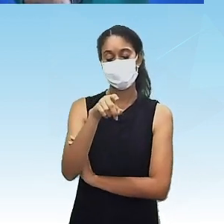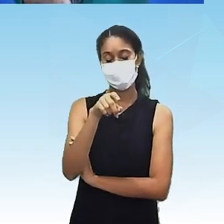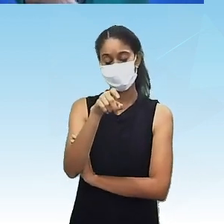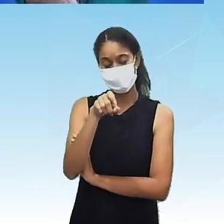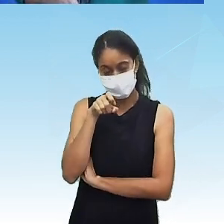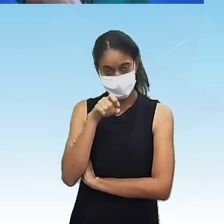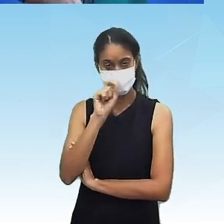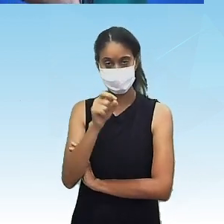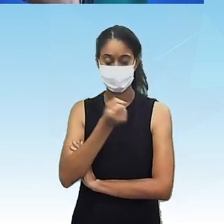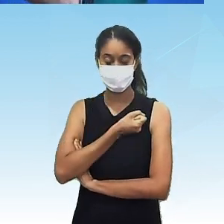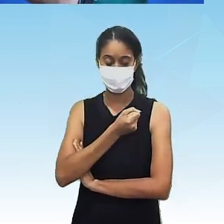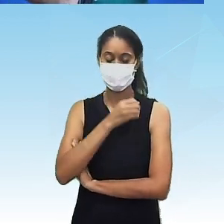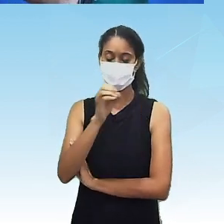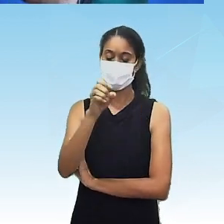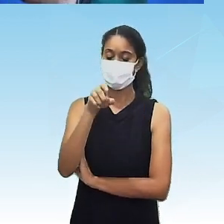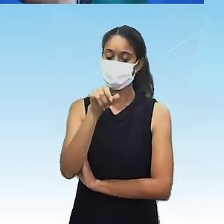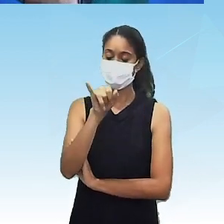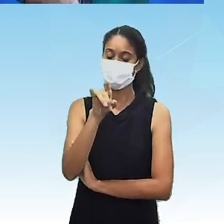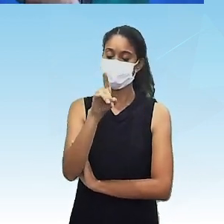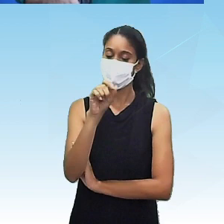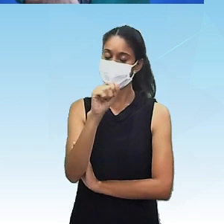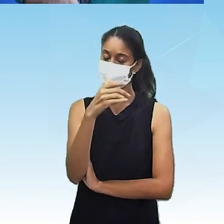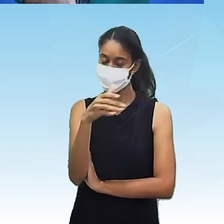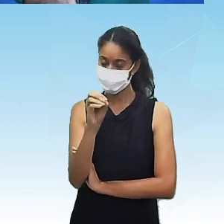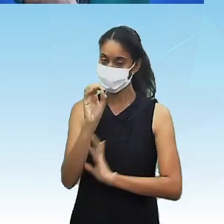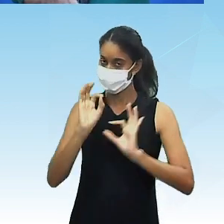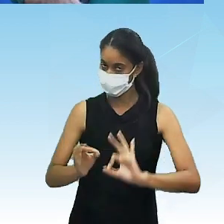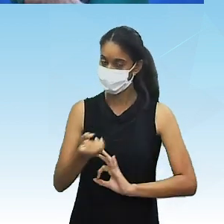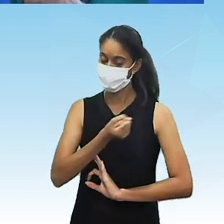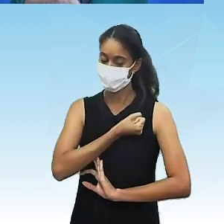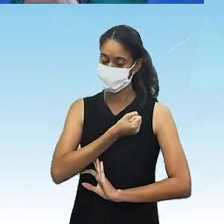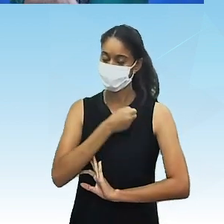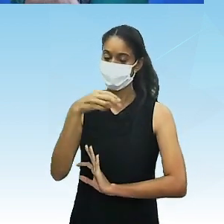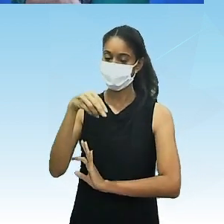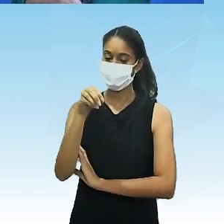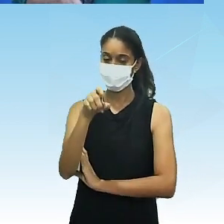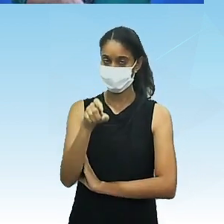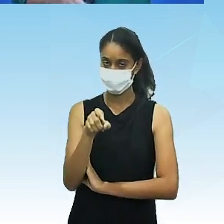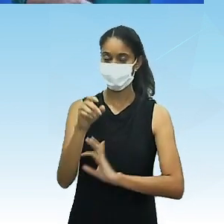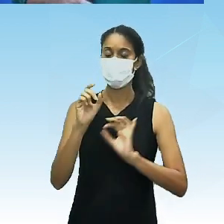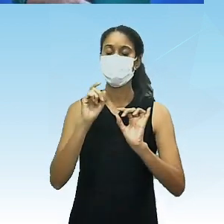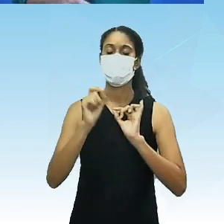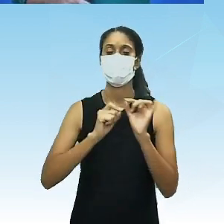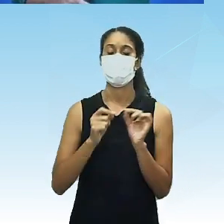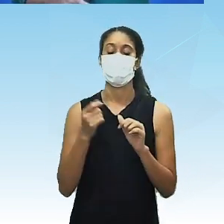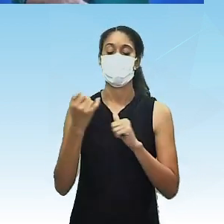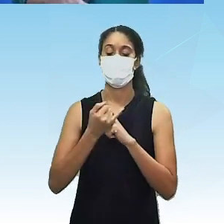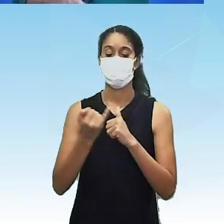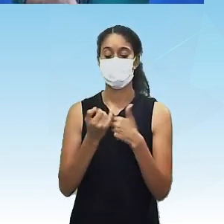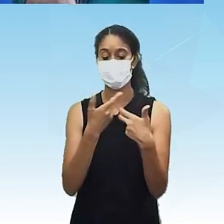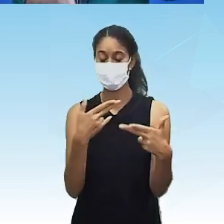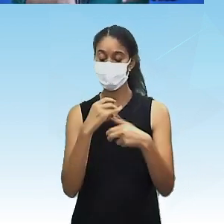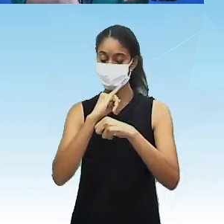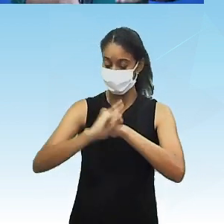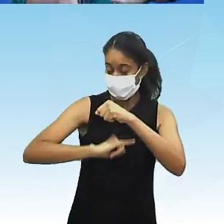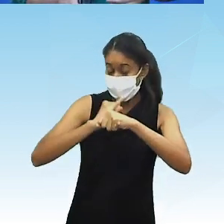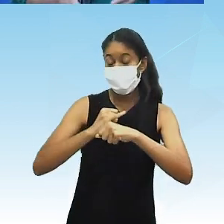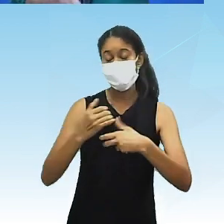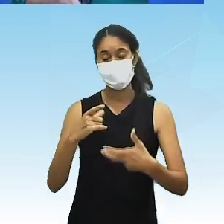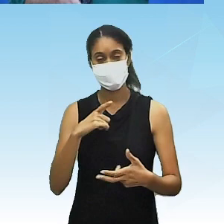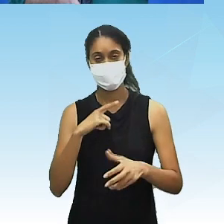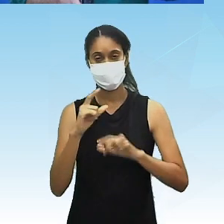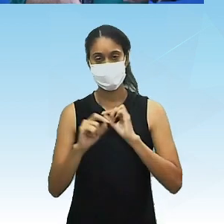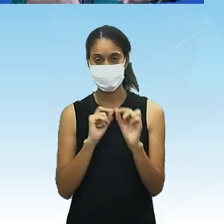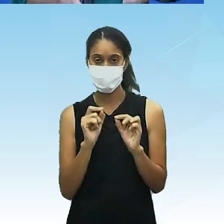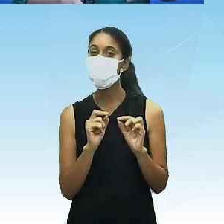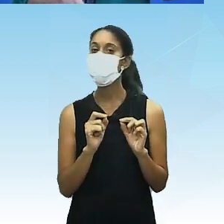NOx, número de oxidação, tá? NOx, número de oxidação. Então, metais ou elementos ou íons metálicos, vamos dizer assim, com